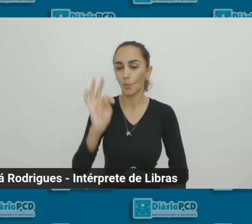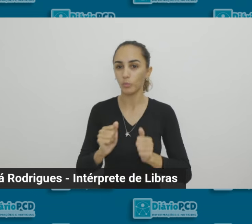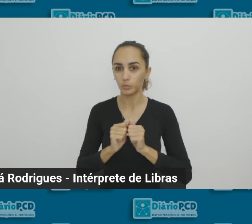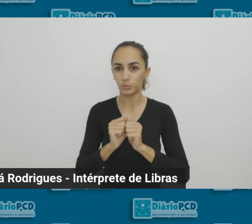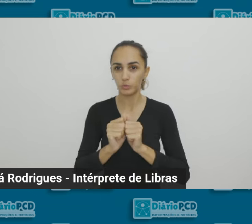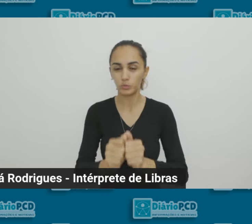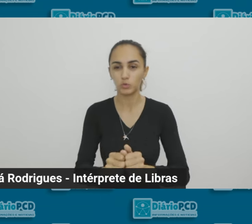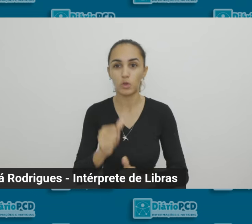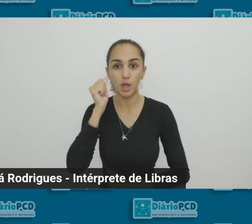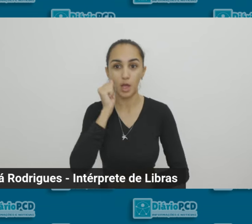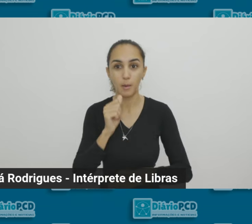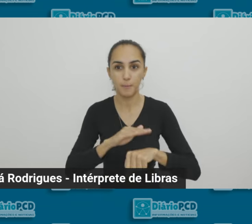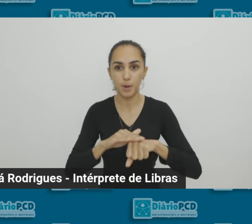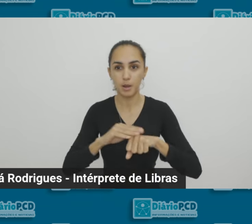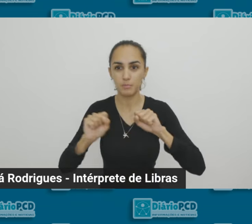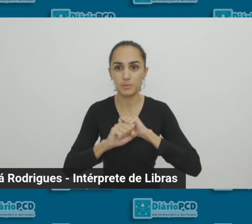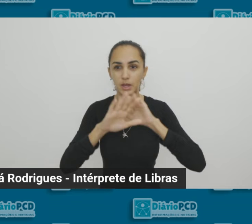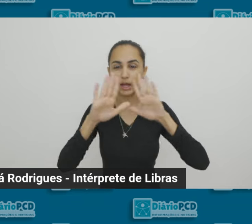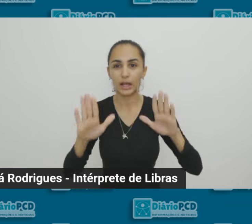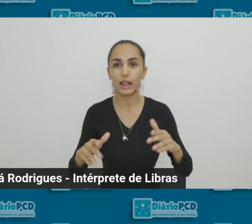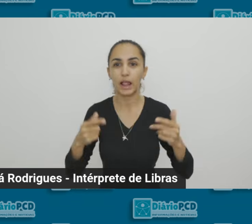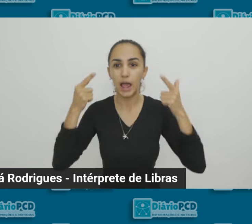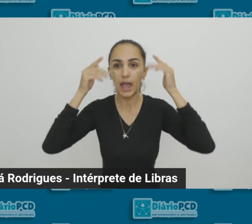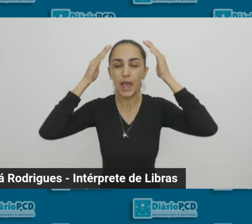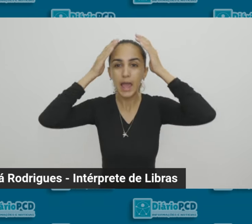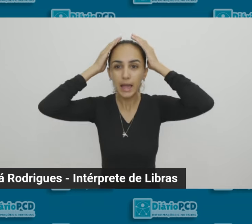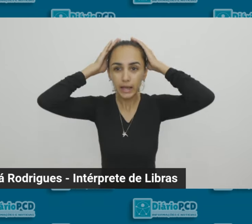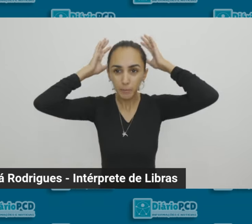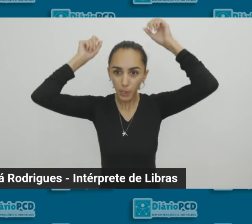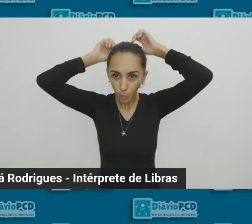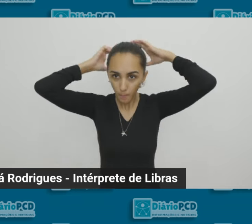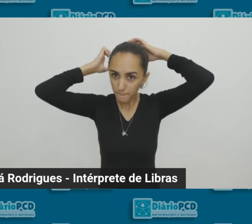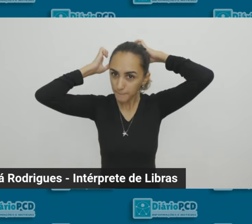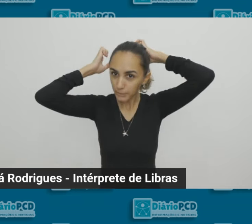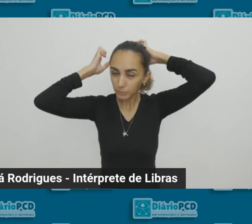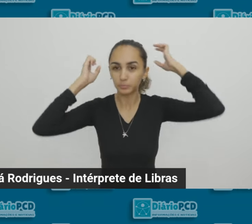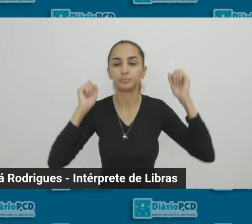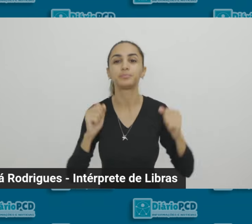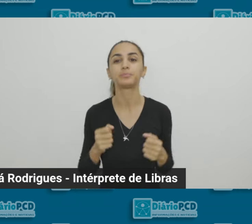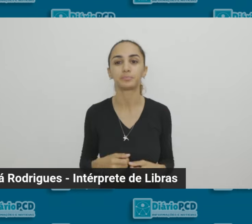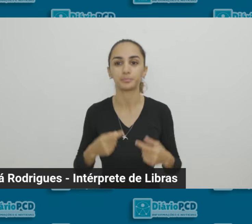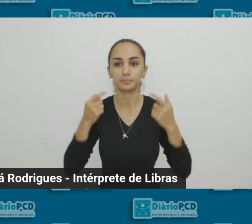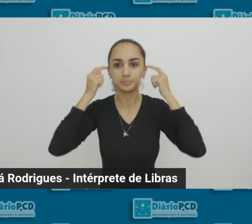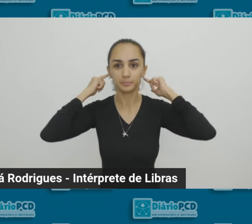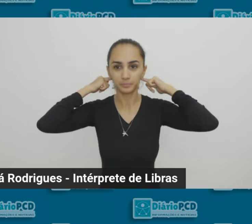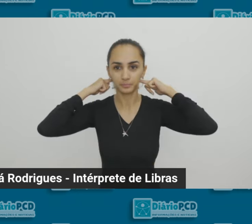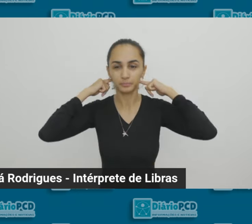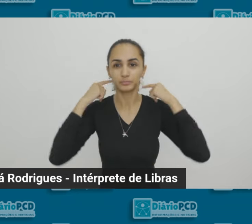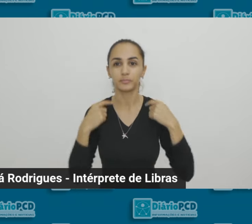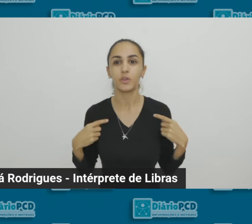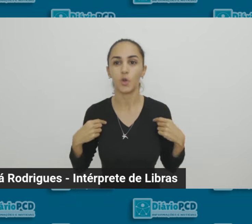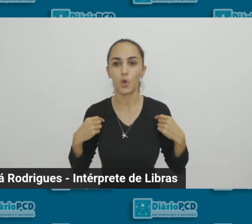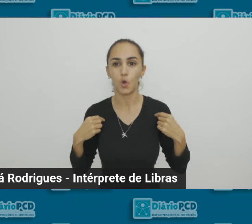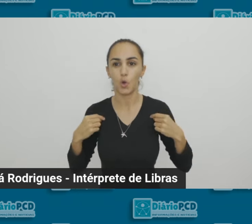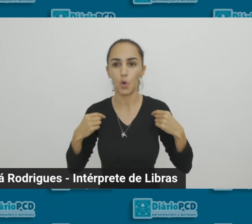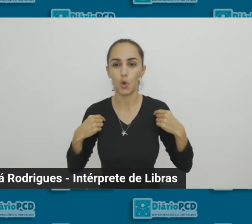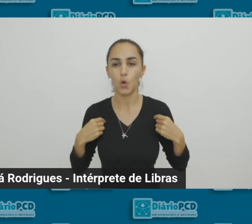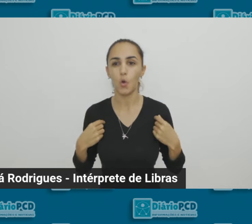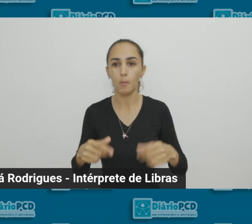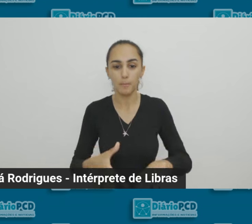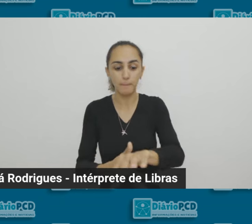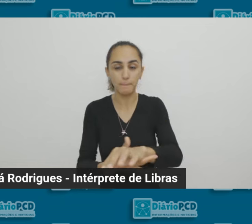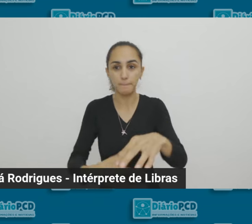uma mulher de pele clara, cabelos amarrados, bem atrás do pescoço, ela veste uma blusa de manga